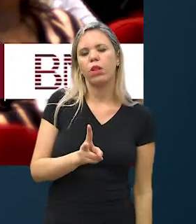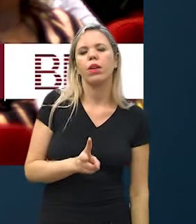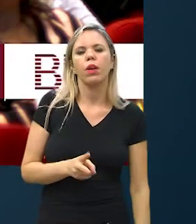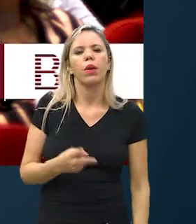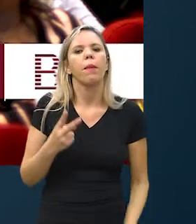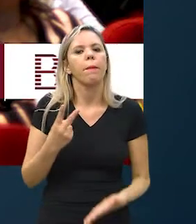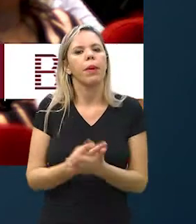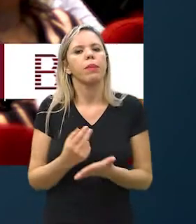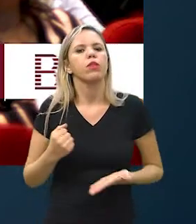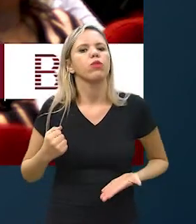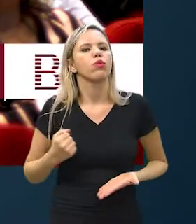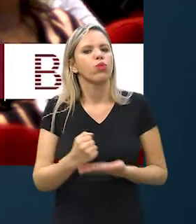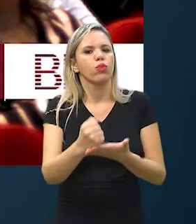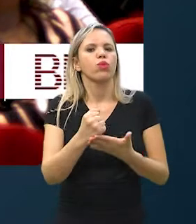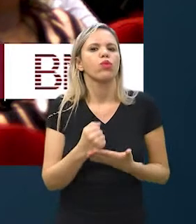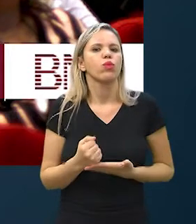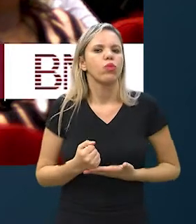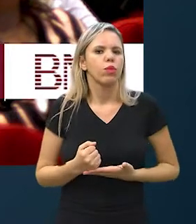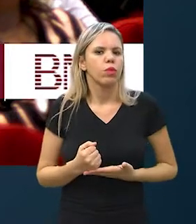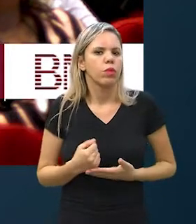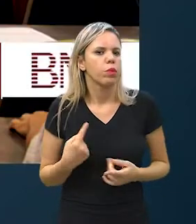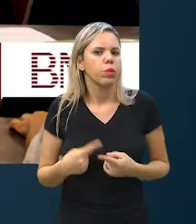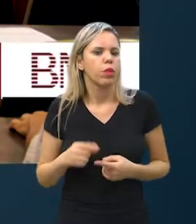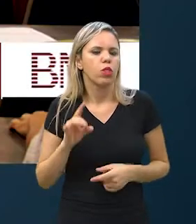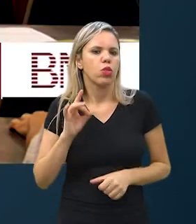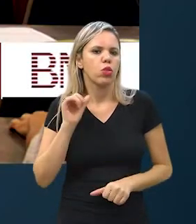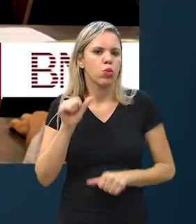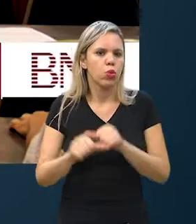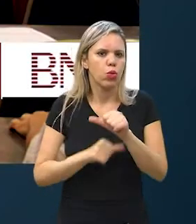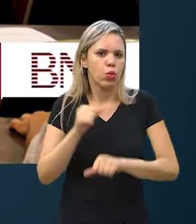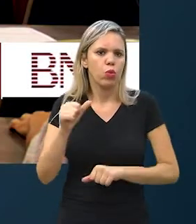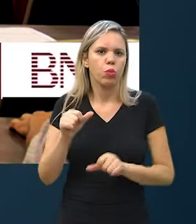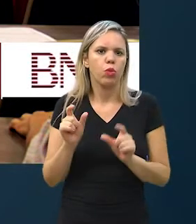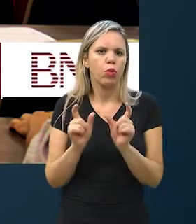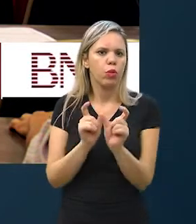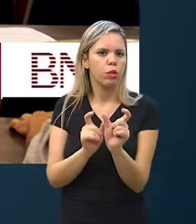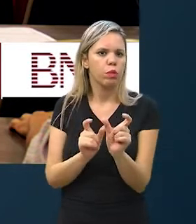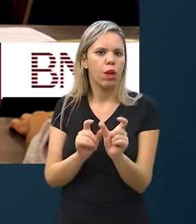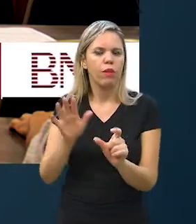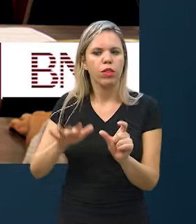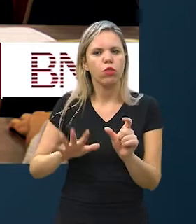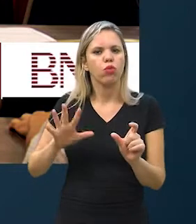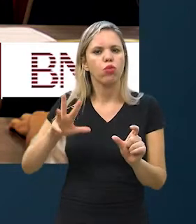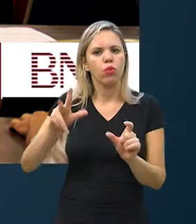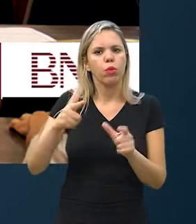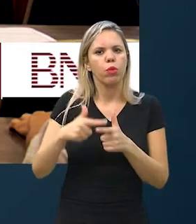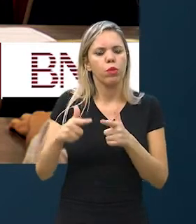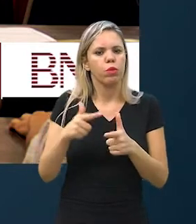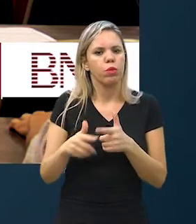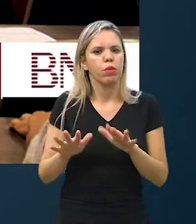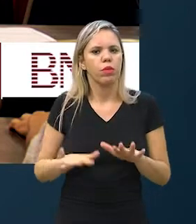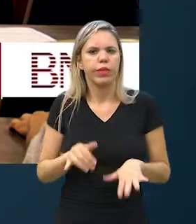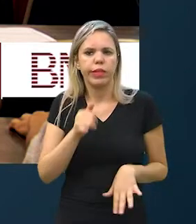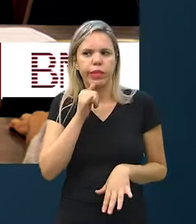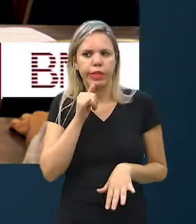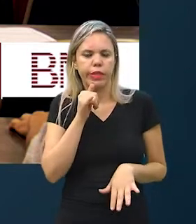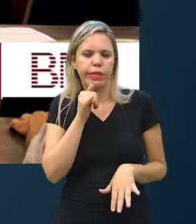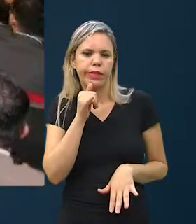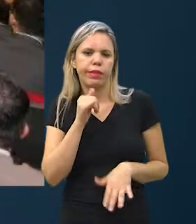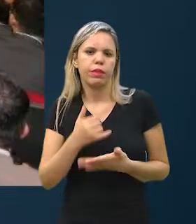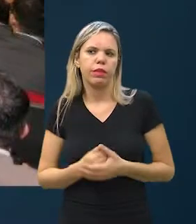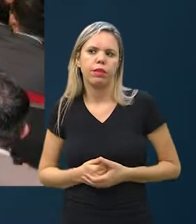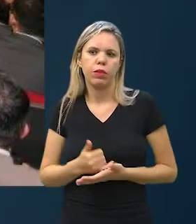são sempre os mesmos. Isso que ajuda, tá? Porque só muda um pouco de cifra. Todo mundo, às vezes, tem um